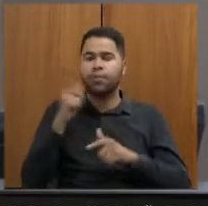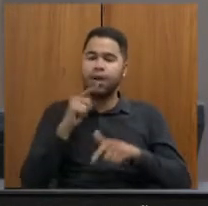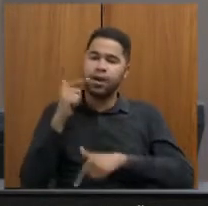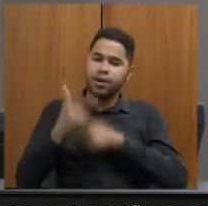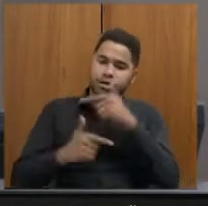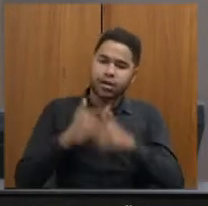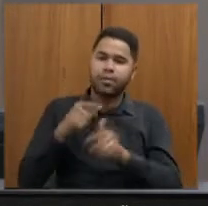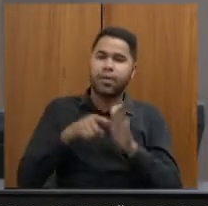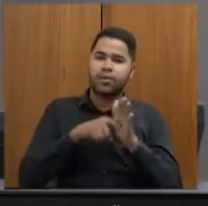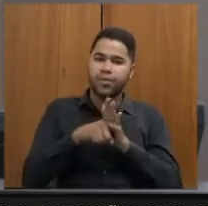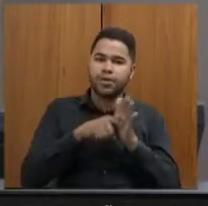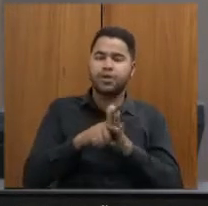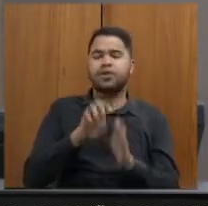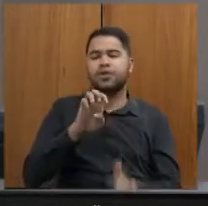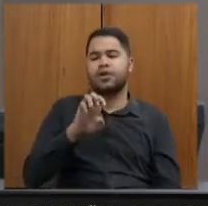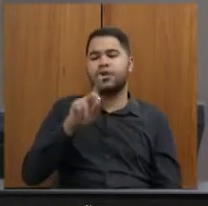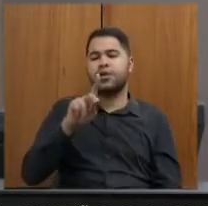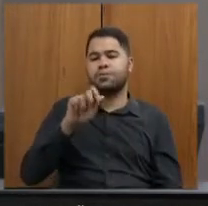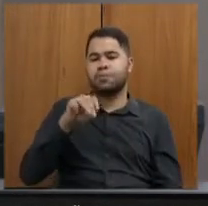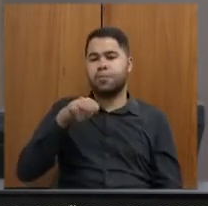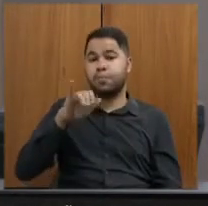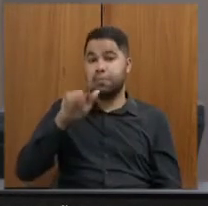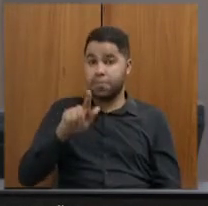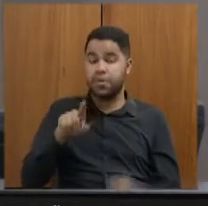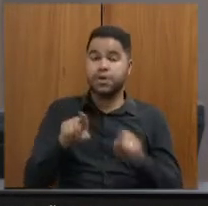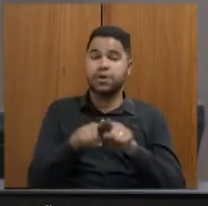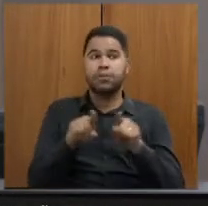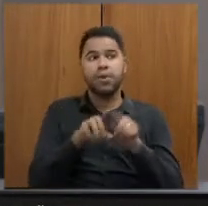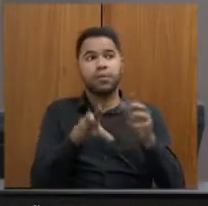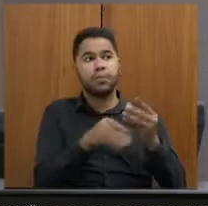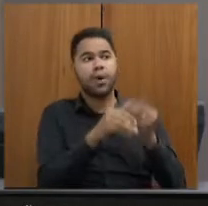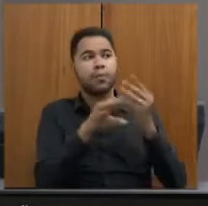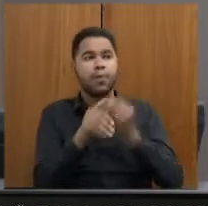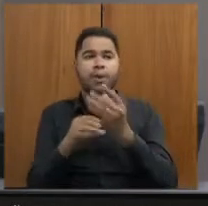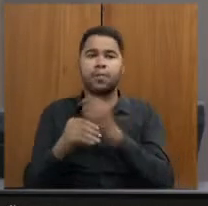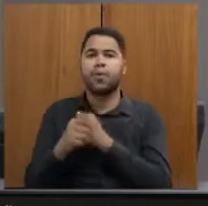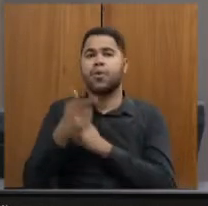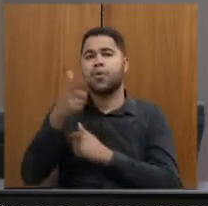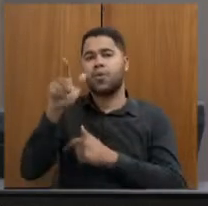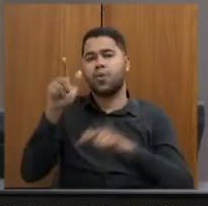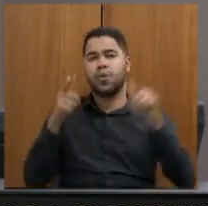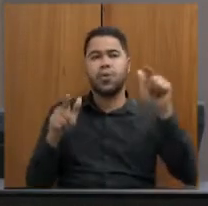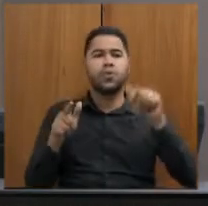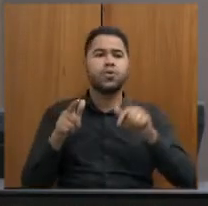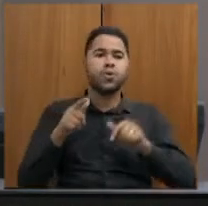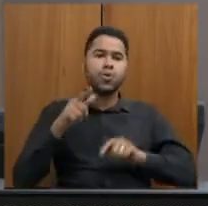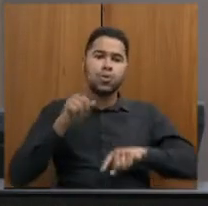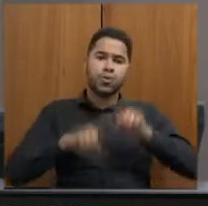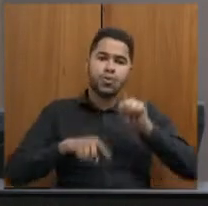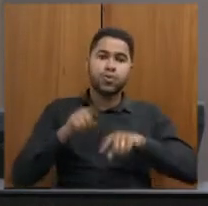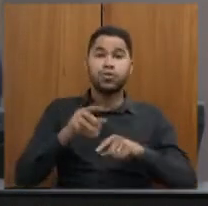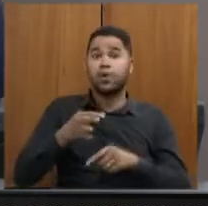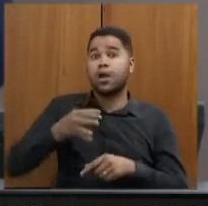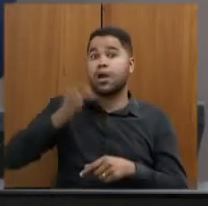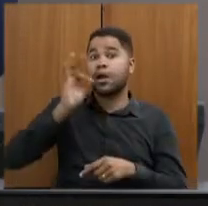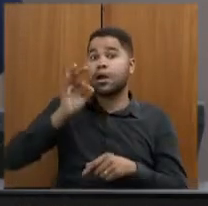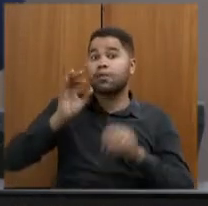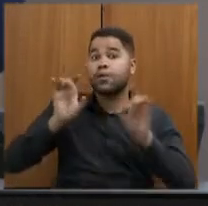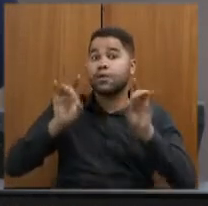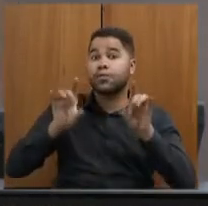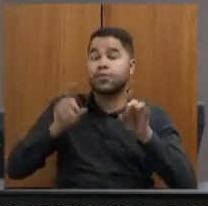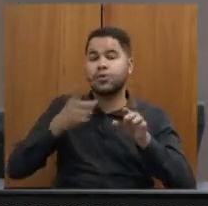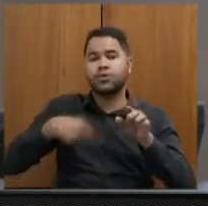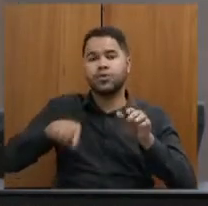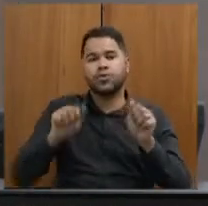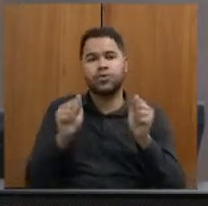pesquisa deve para migue e principalmente agregando valor em outros produtos aí né os próprios cafés especiais que nós trabalhamos em